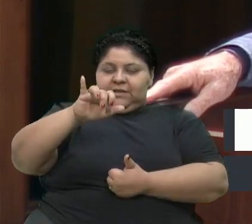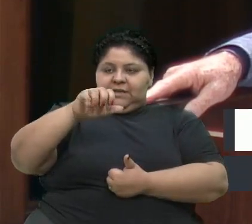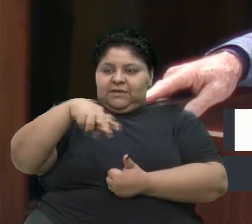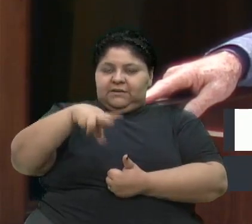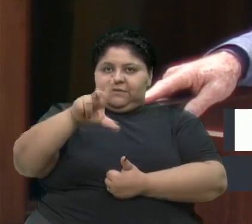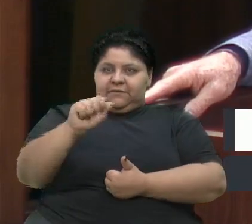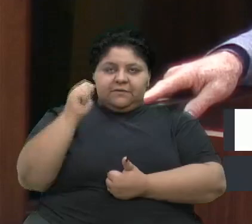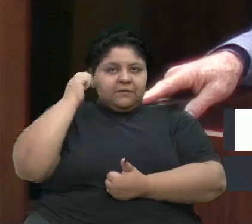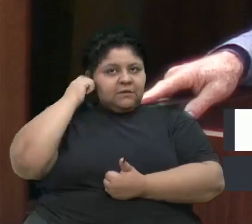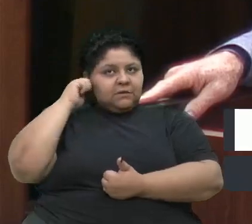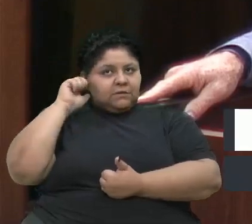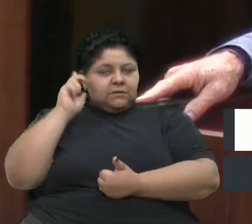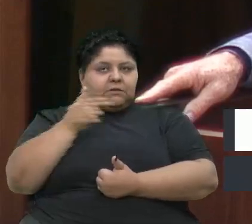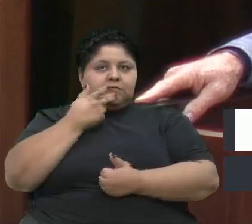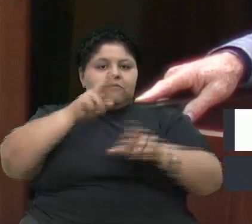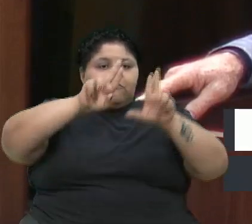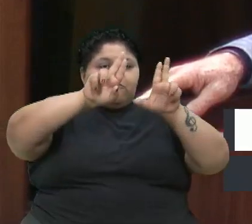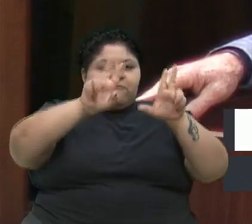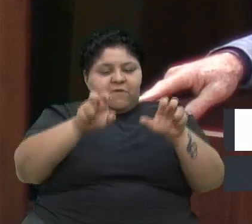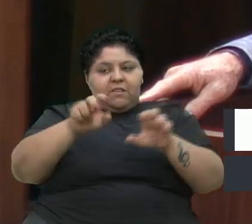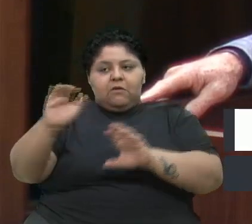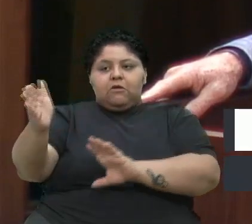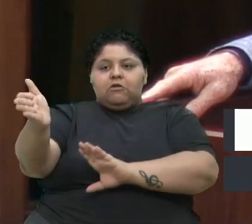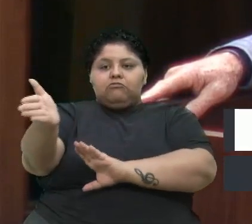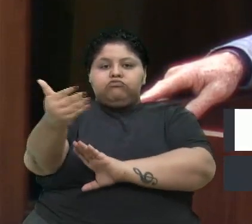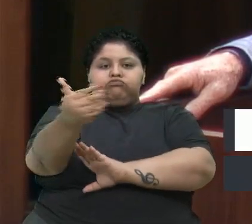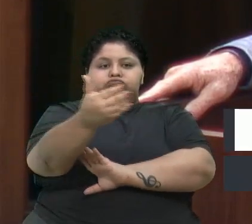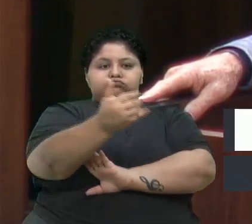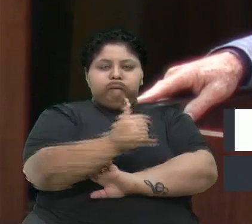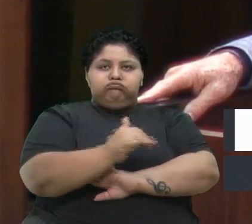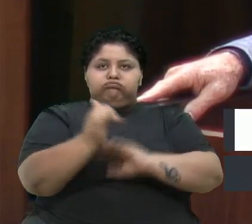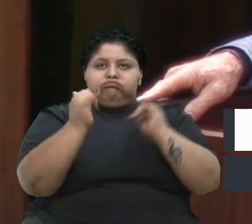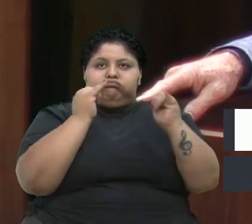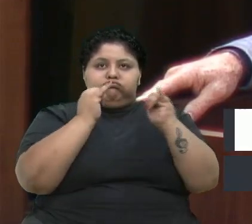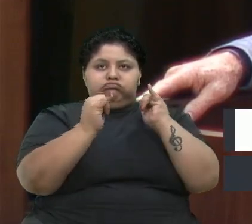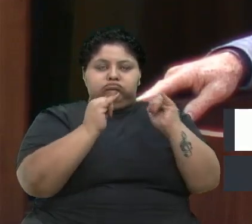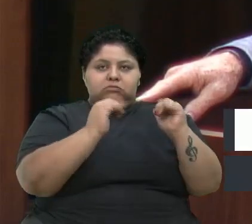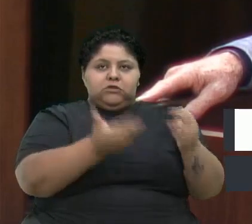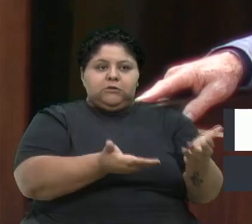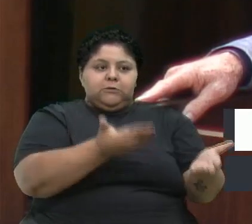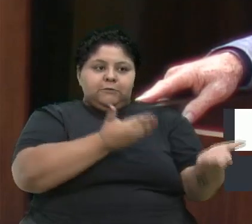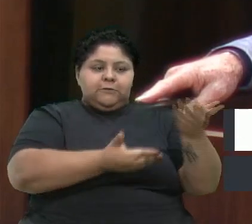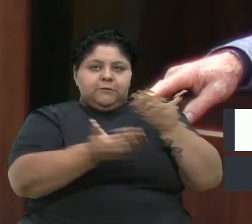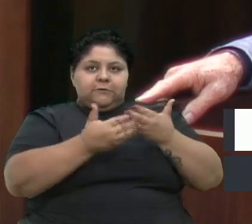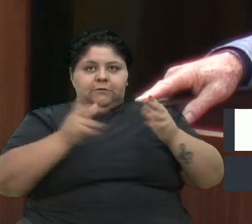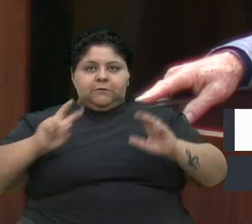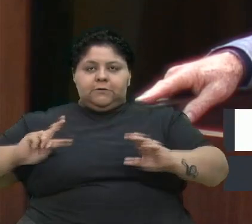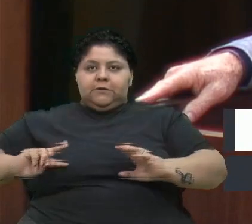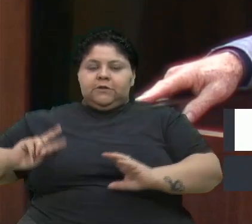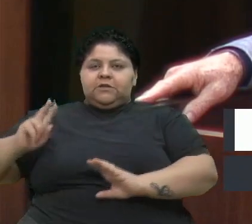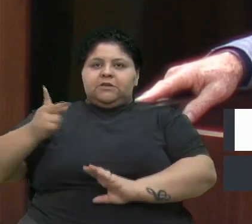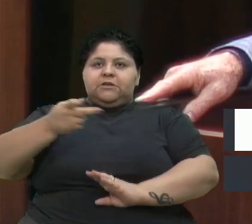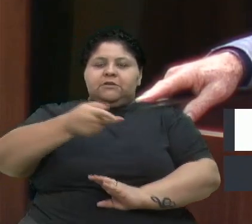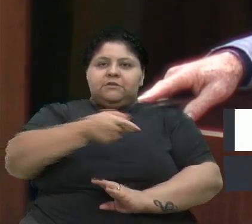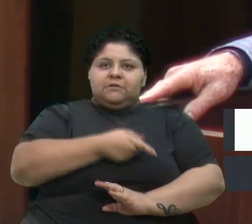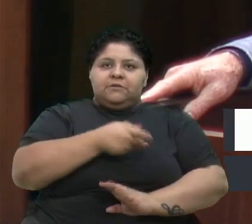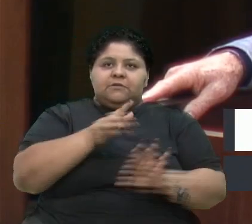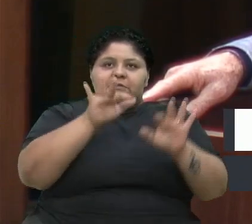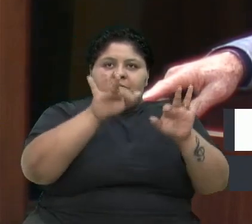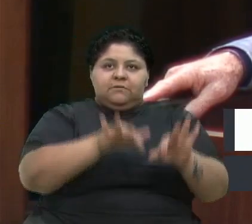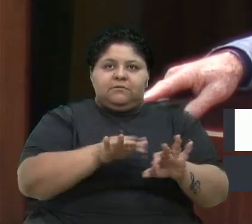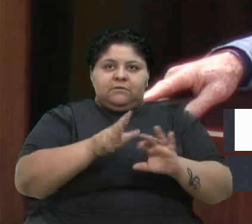sobre o recolhimento, transporte, atendimento veterinário e destinação final de